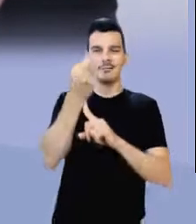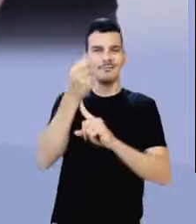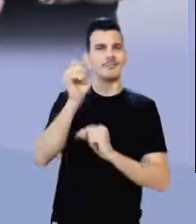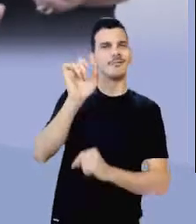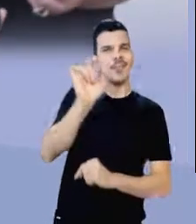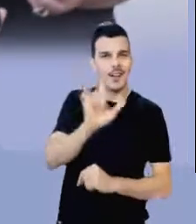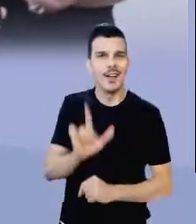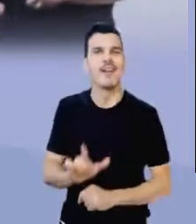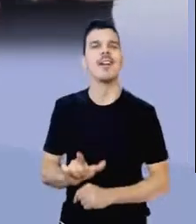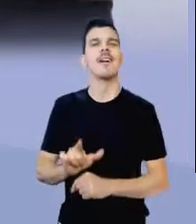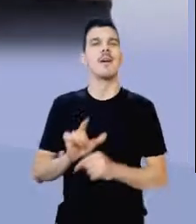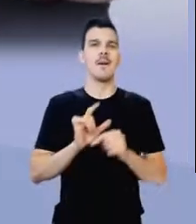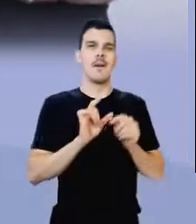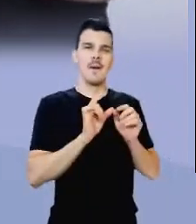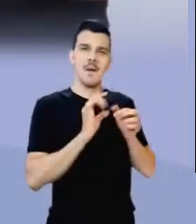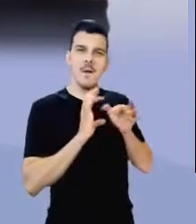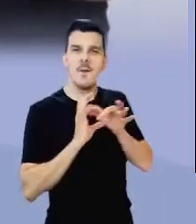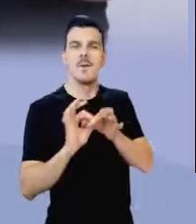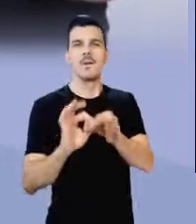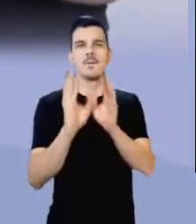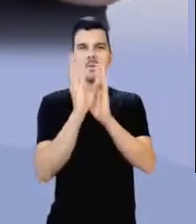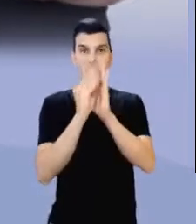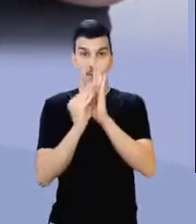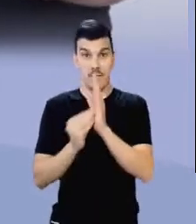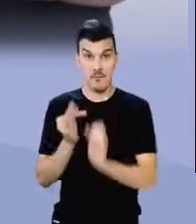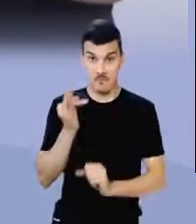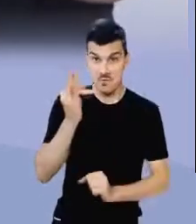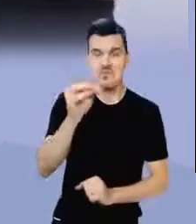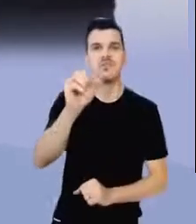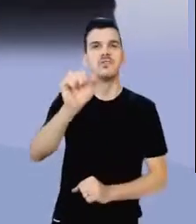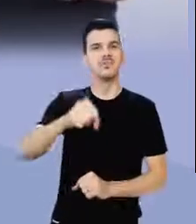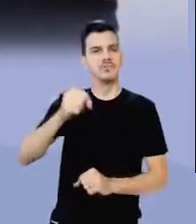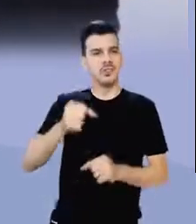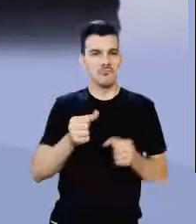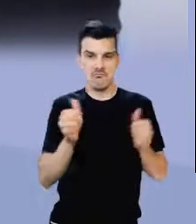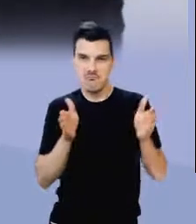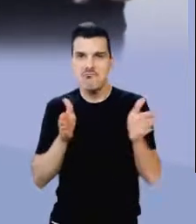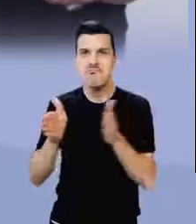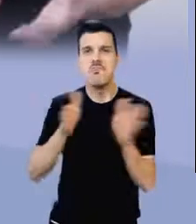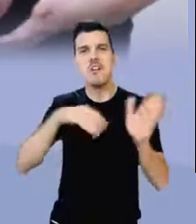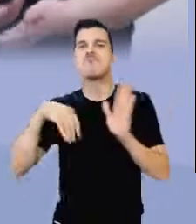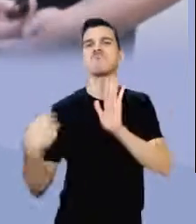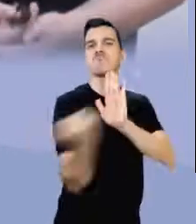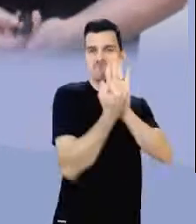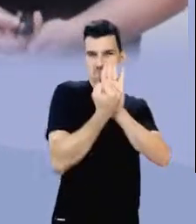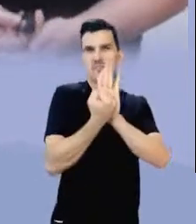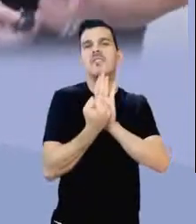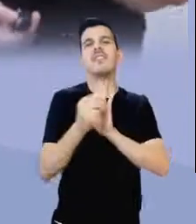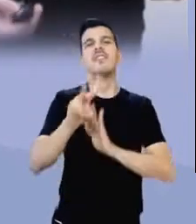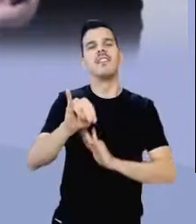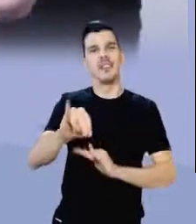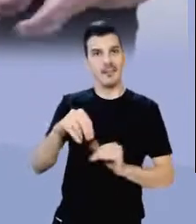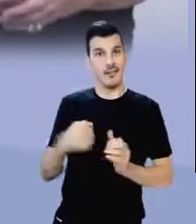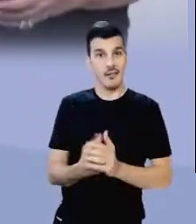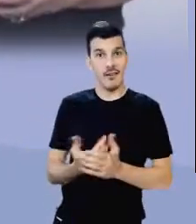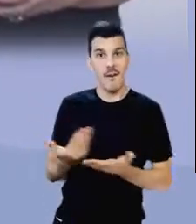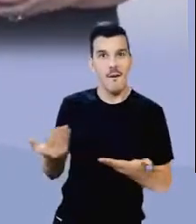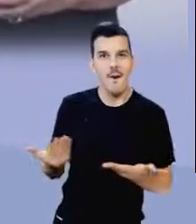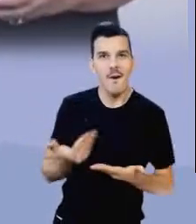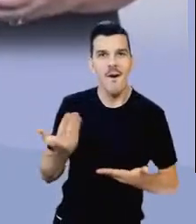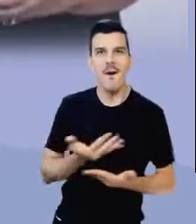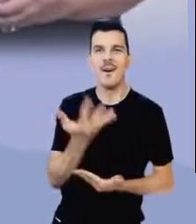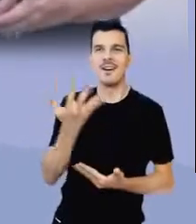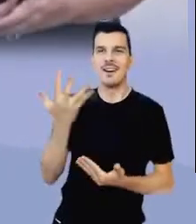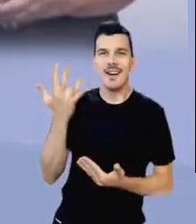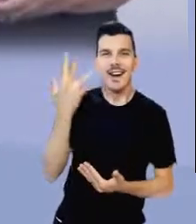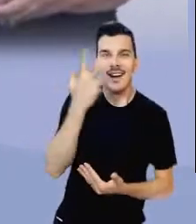é literatura, é conteúdo para o futuro. Com certeza, essa geração deixará marcas. Olha que pessoa